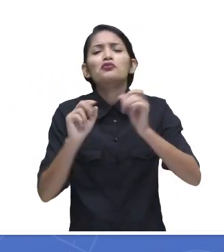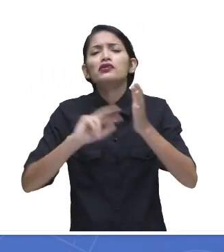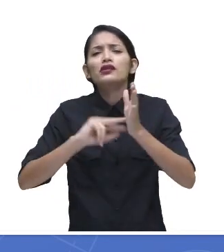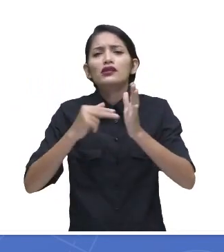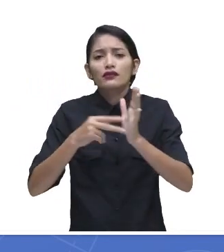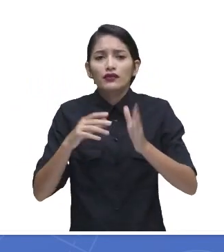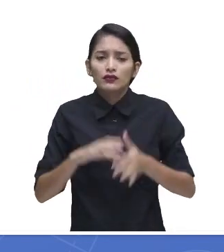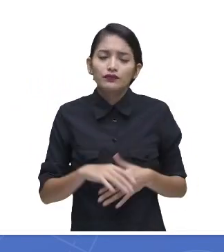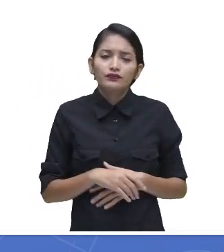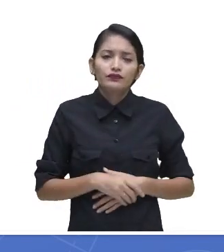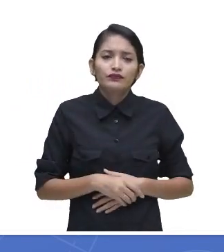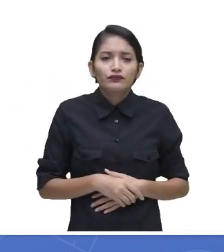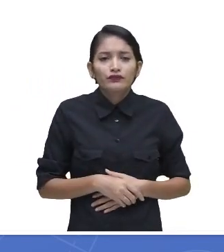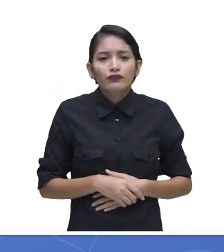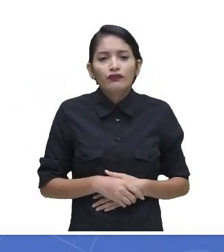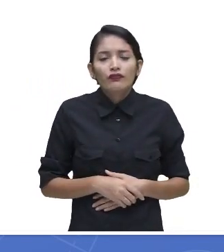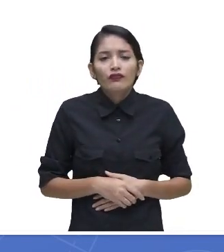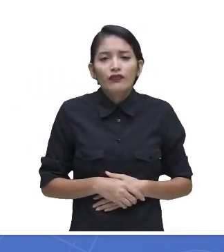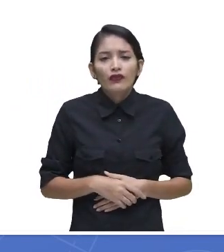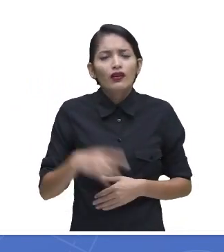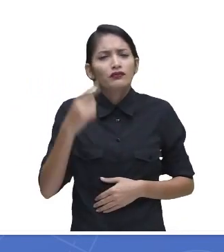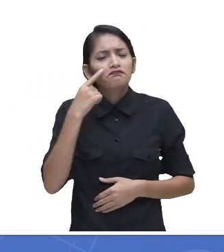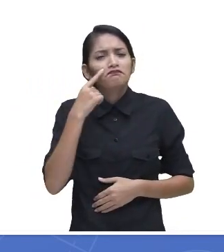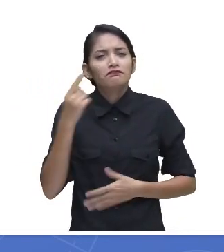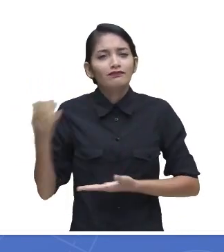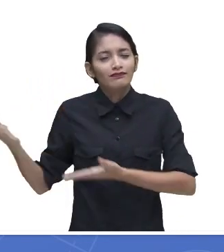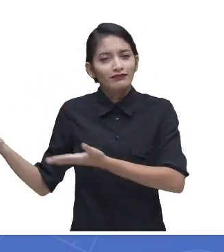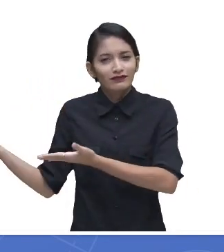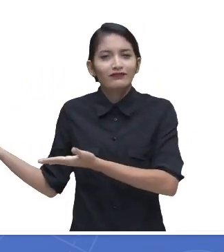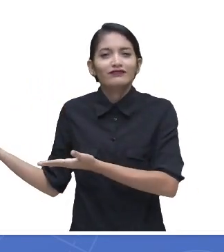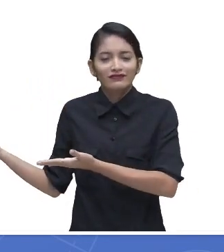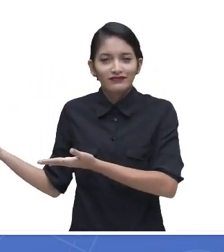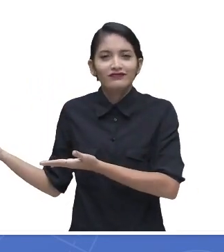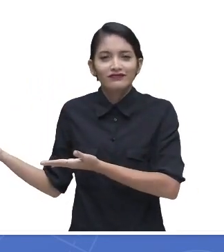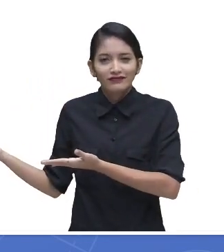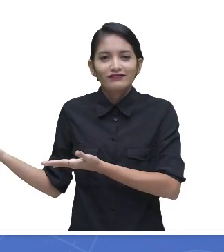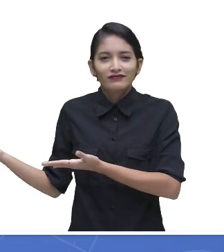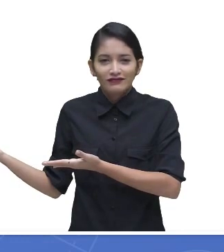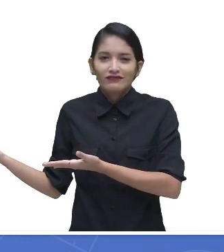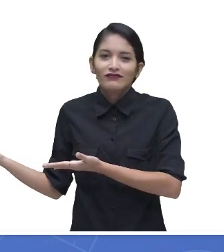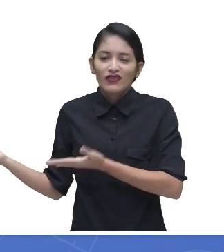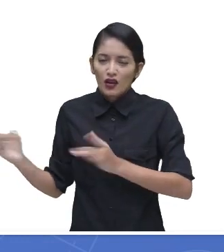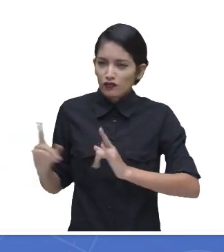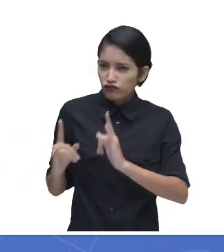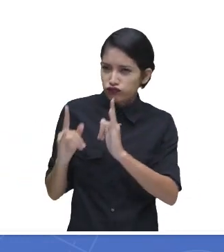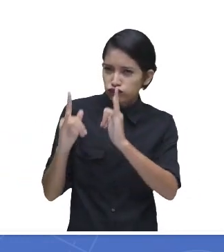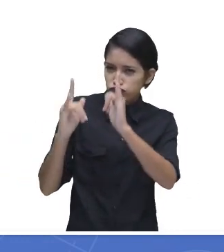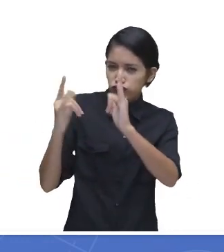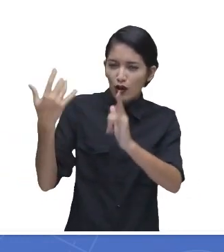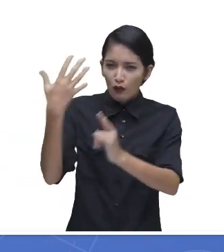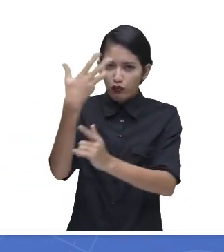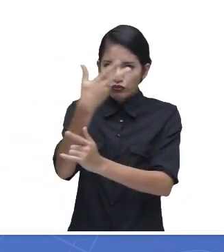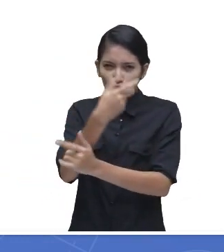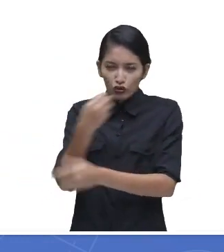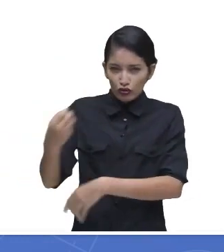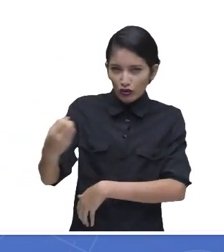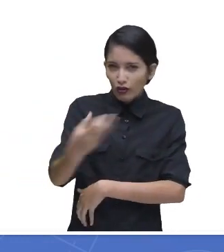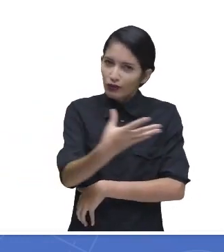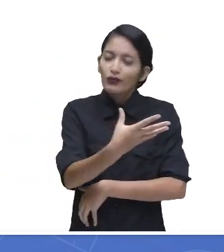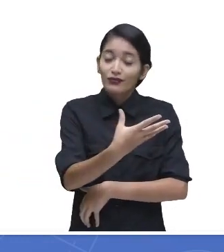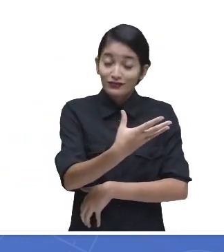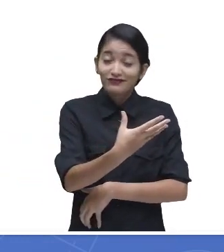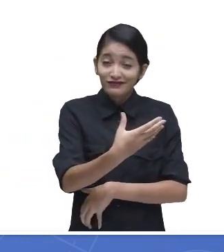Então, olha, vocês estão vendo aí, ó, um prédio bonito, né? Todo moderno, né?